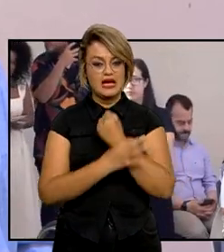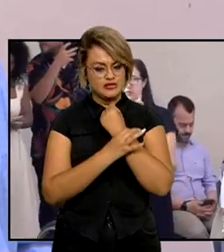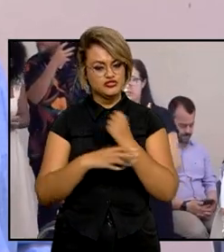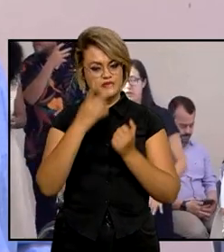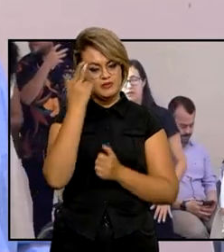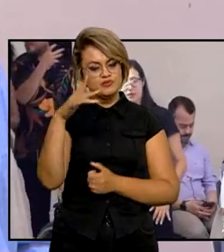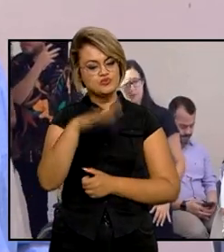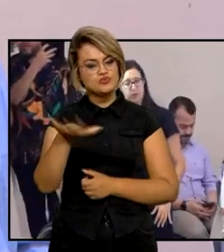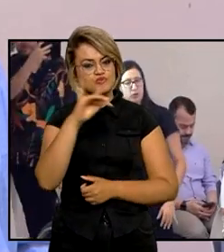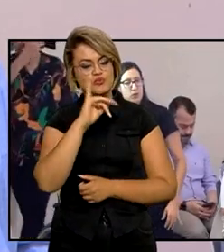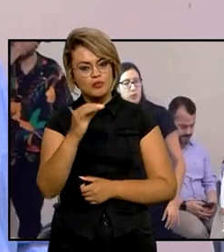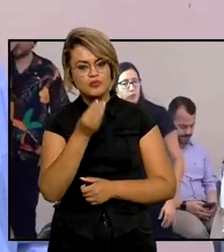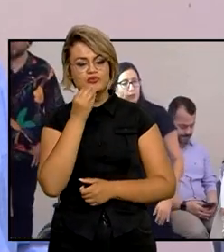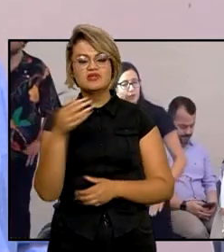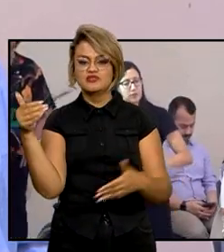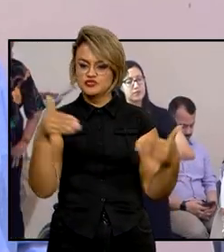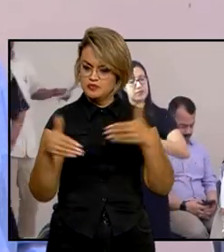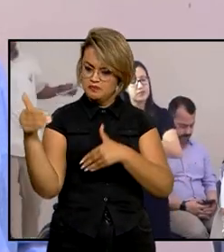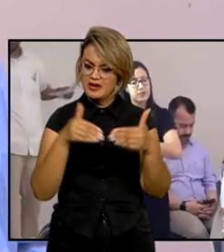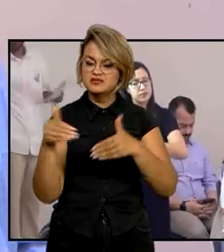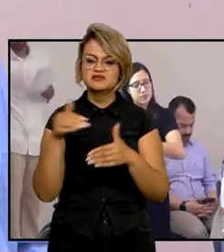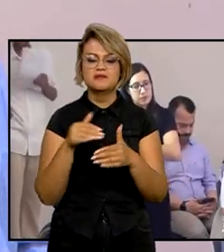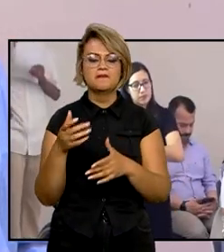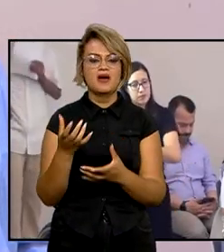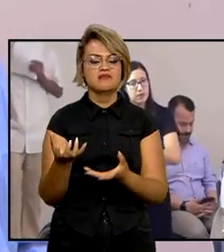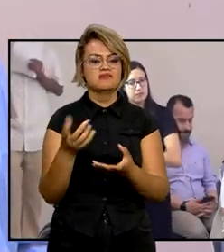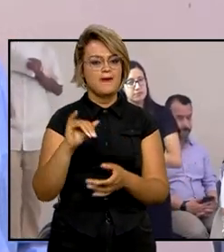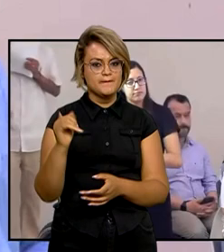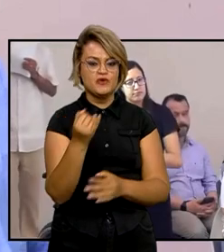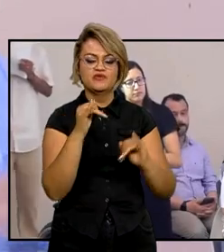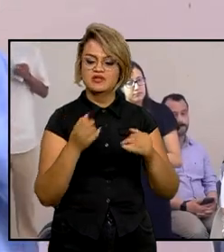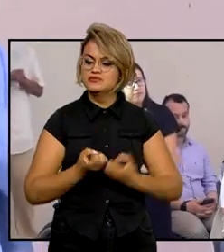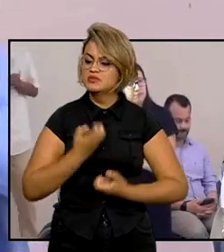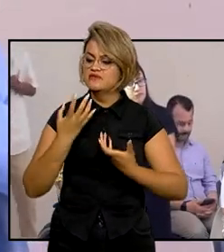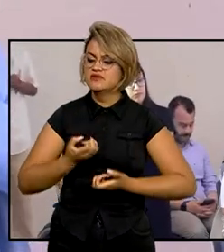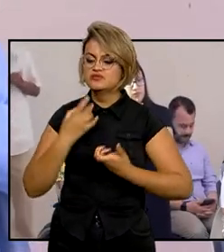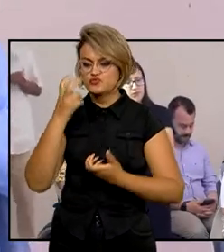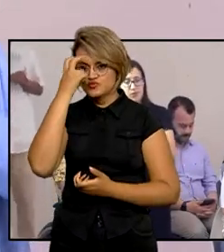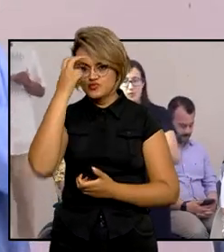oportunidade de participar e se beneficiar das manifestações culturais.